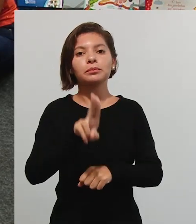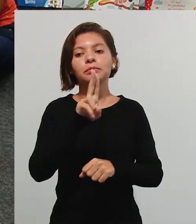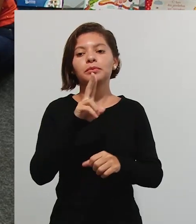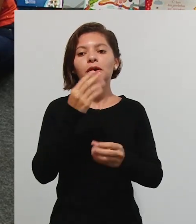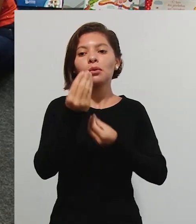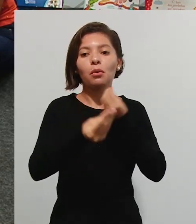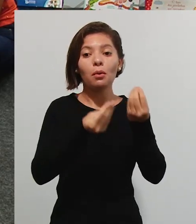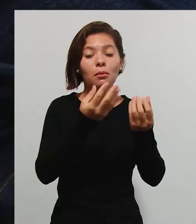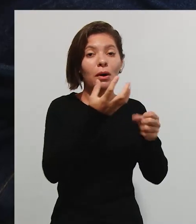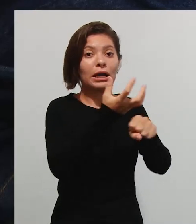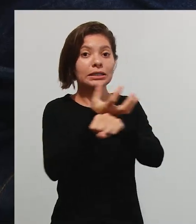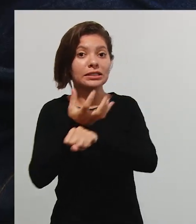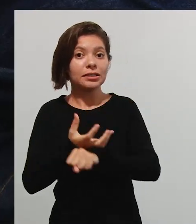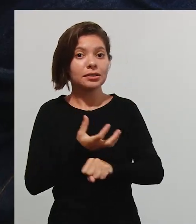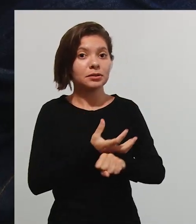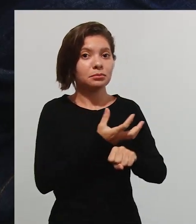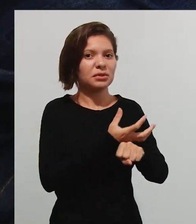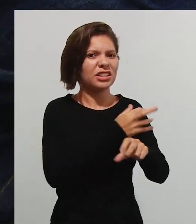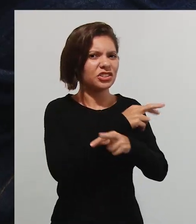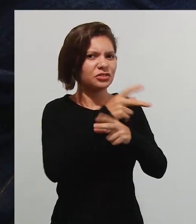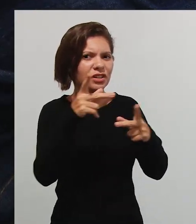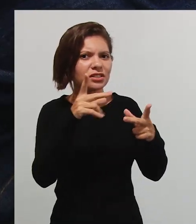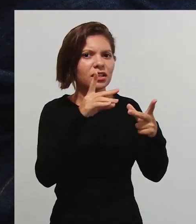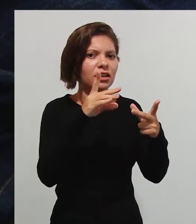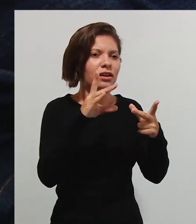forma interdisciplinar e trabalhar